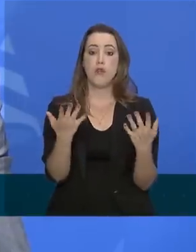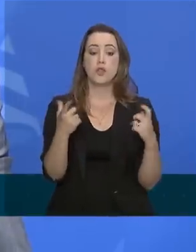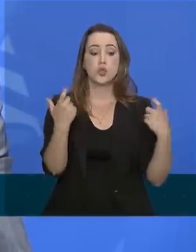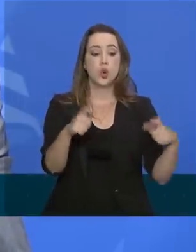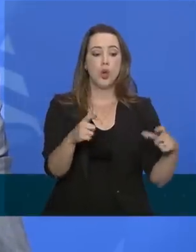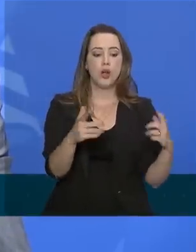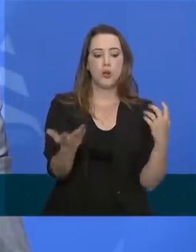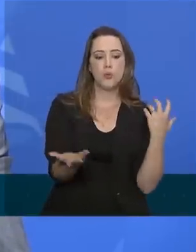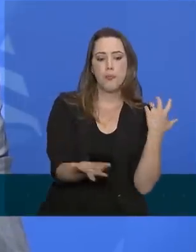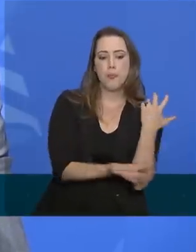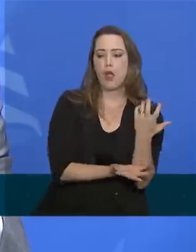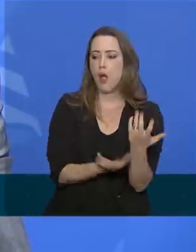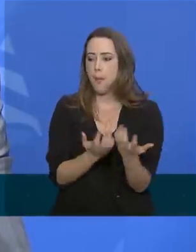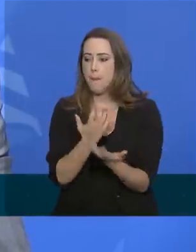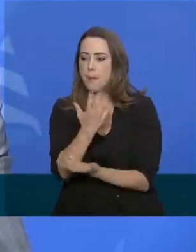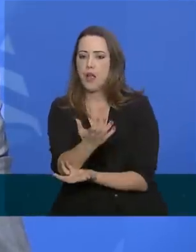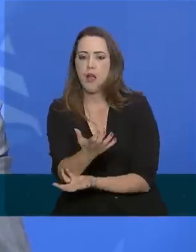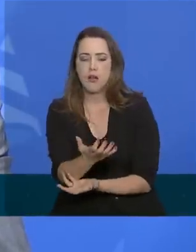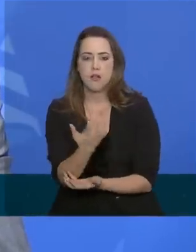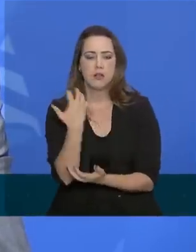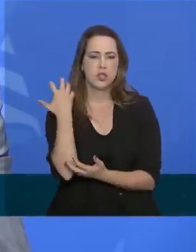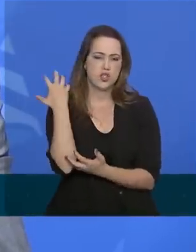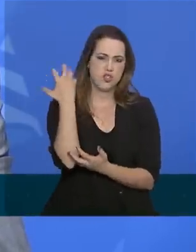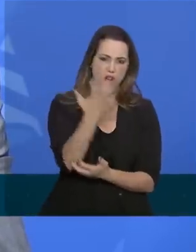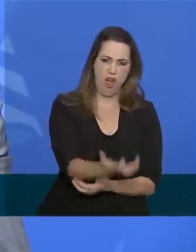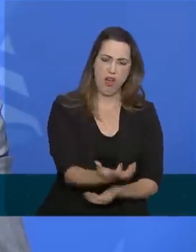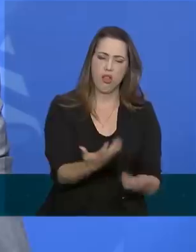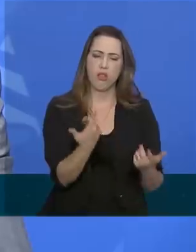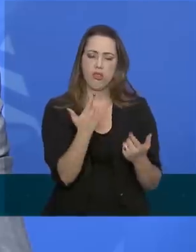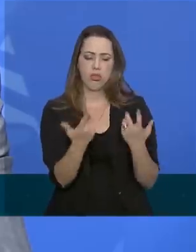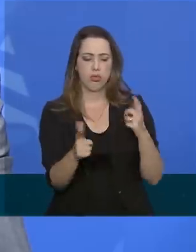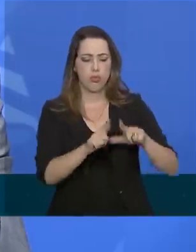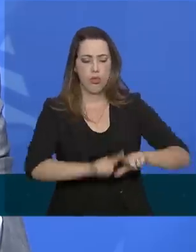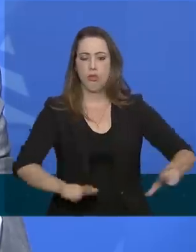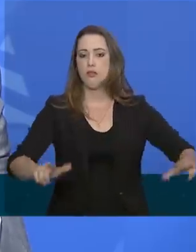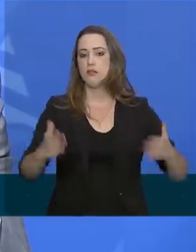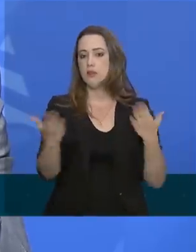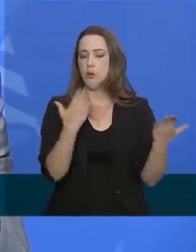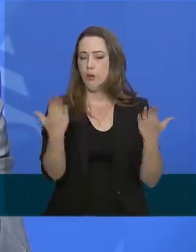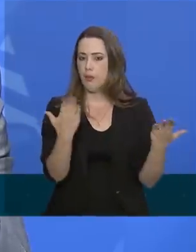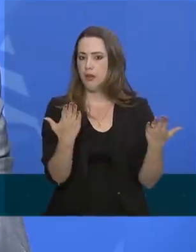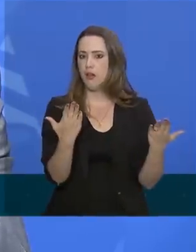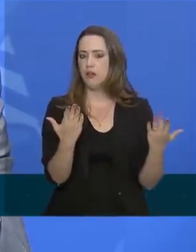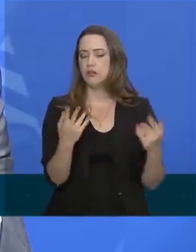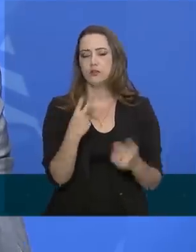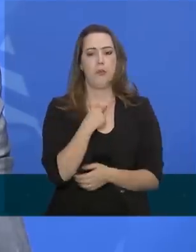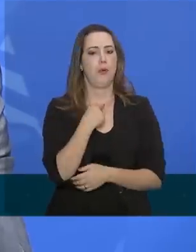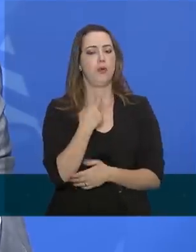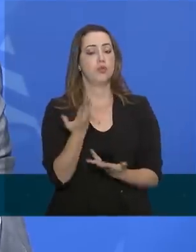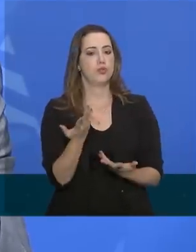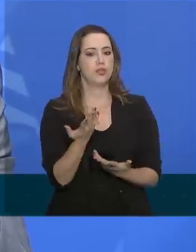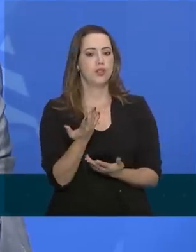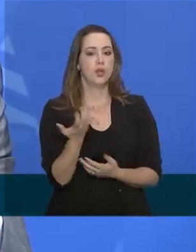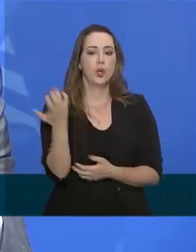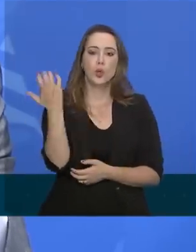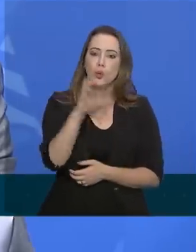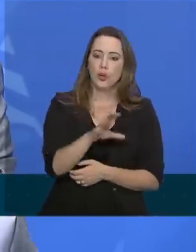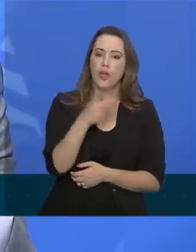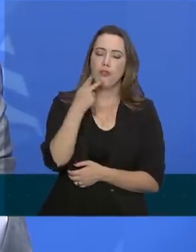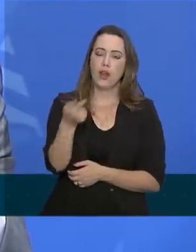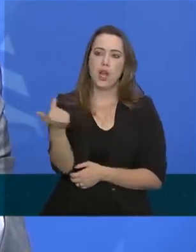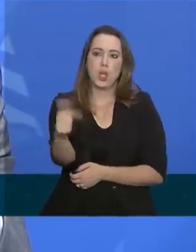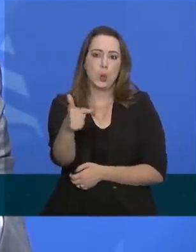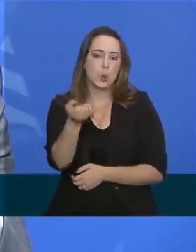a estipulação de percentuais e tampouco percentuais comparativos com isso não se quer desqualificar números